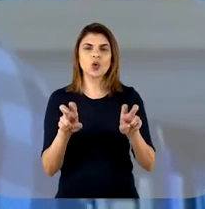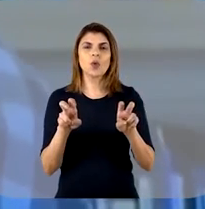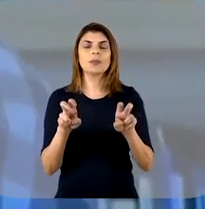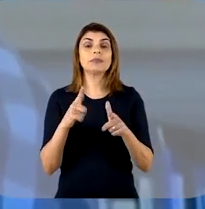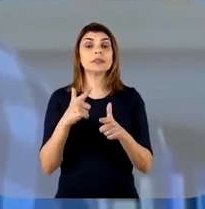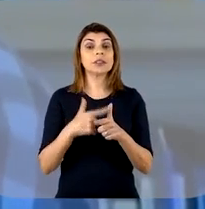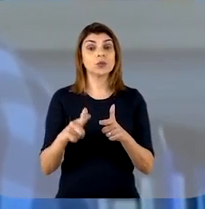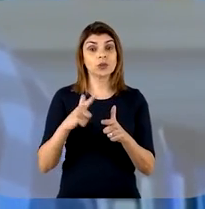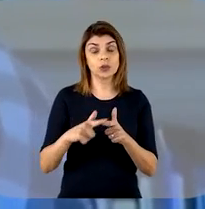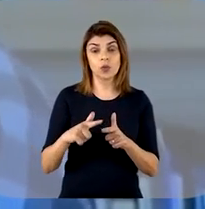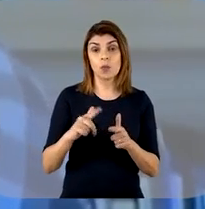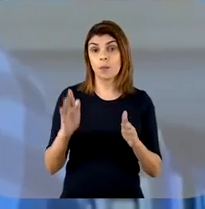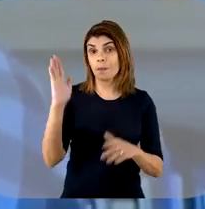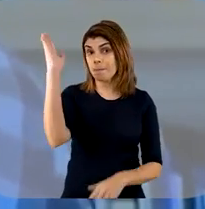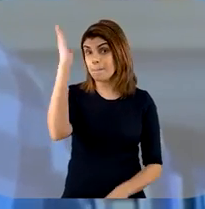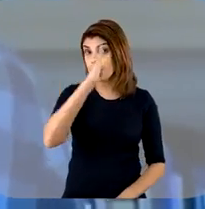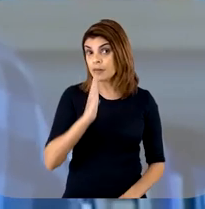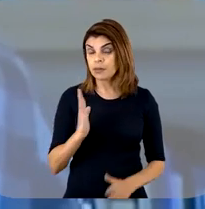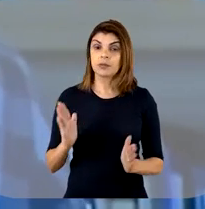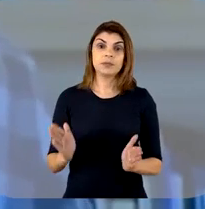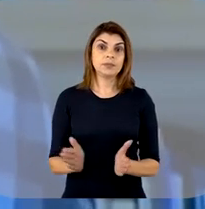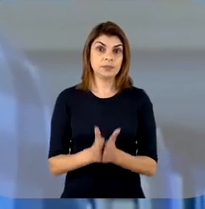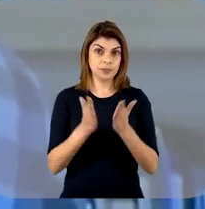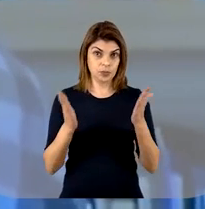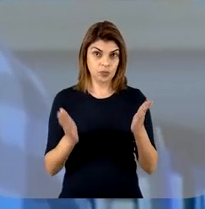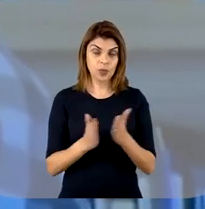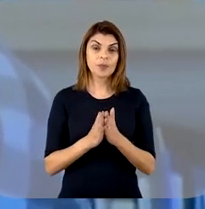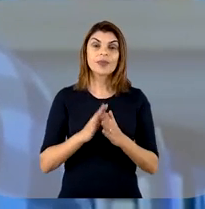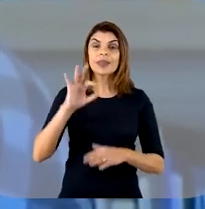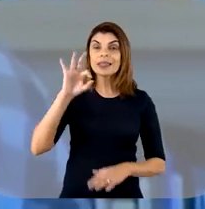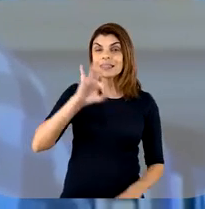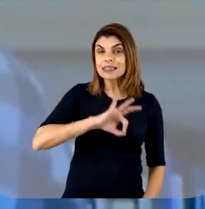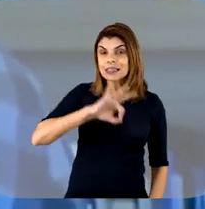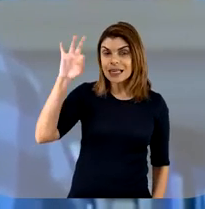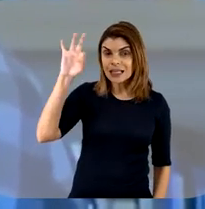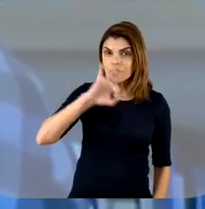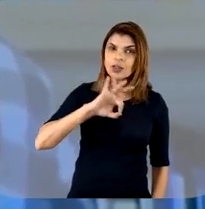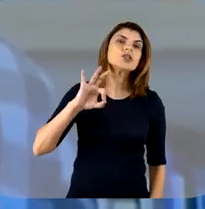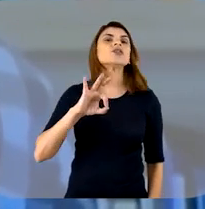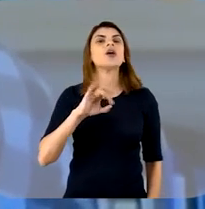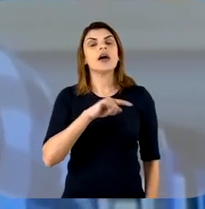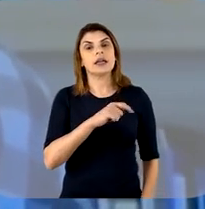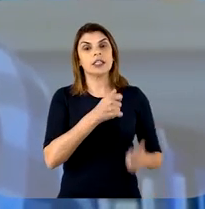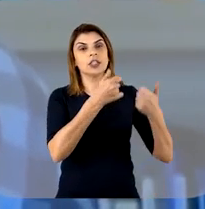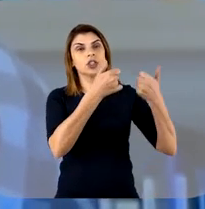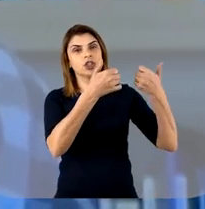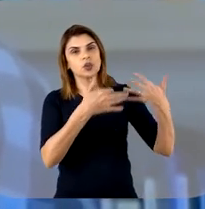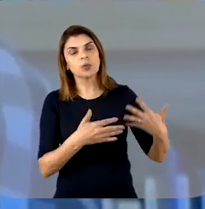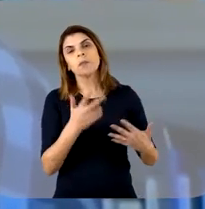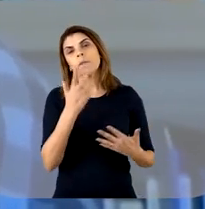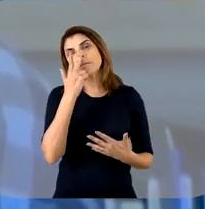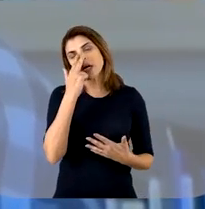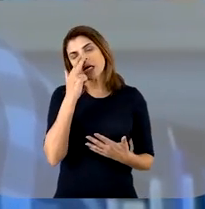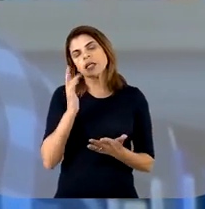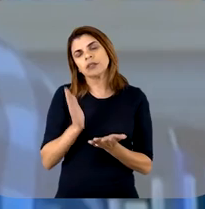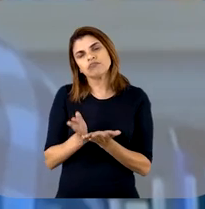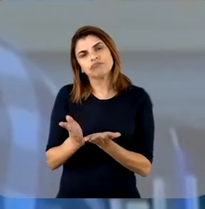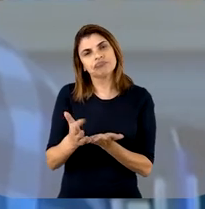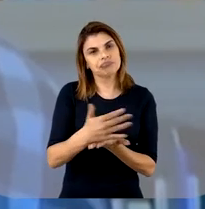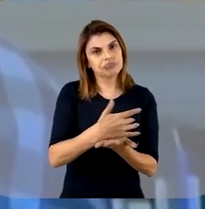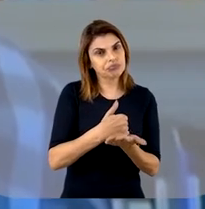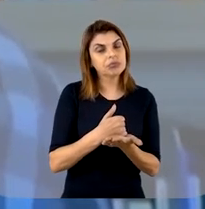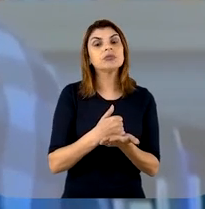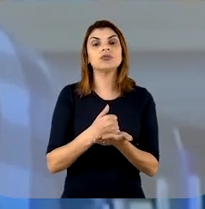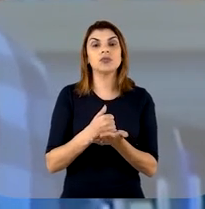de pobreza do Brasil. Quer dizer, essa estatística que você se referia há pouco, creio que seja um estudo do Banco